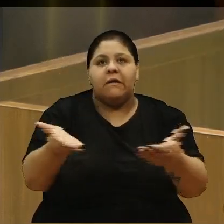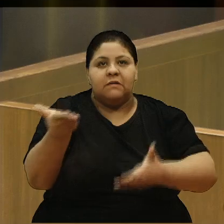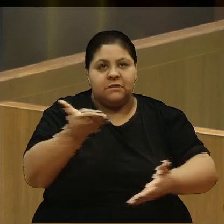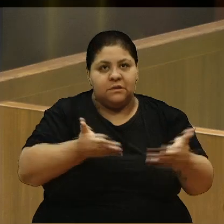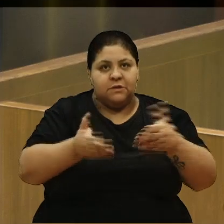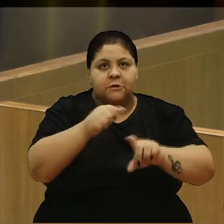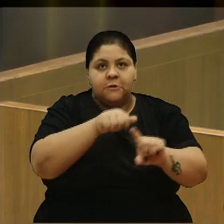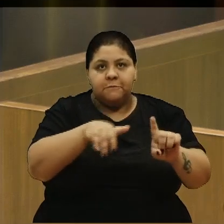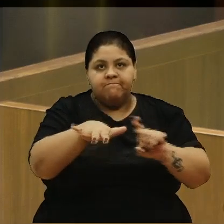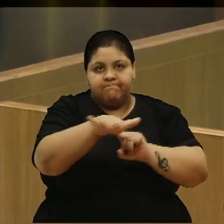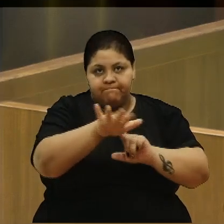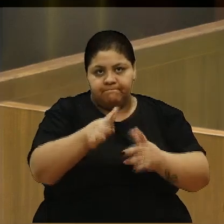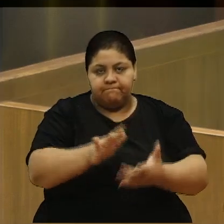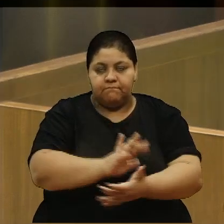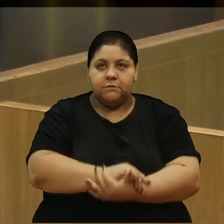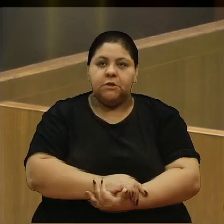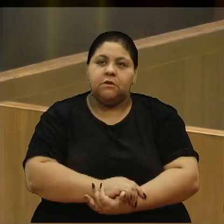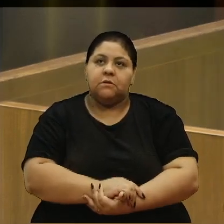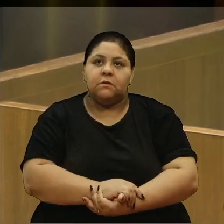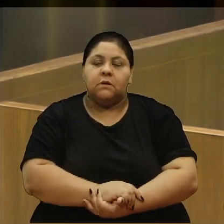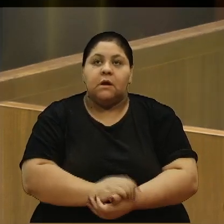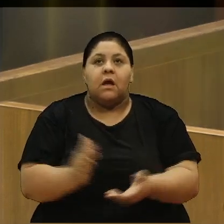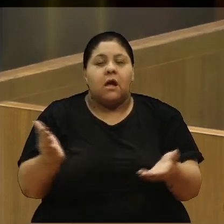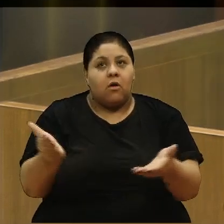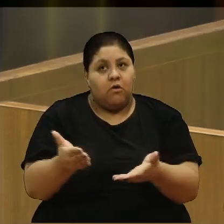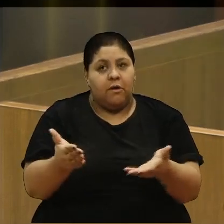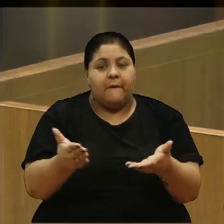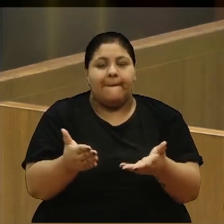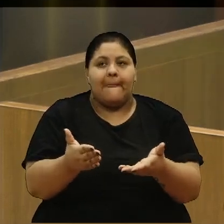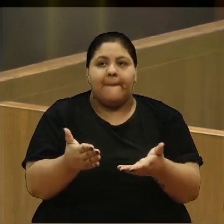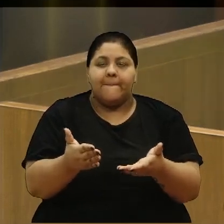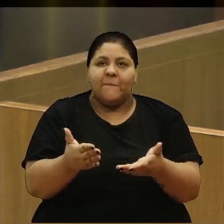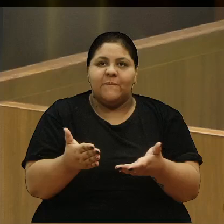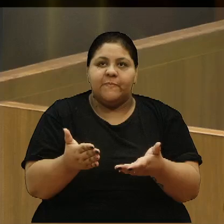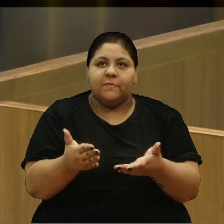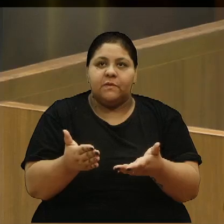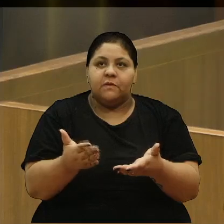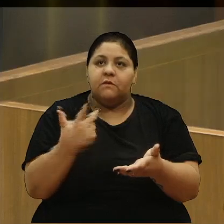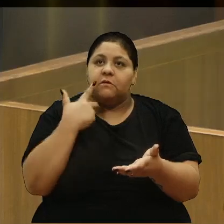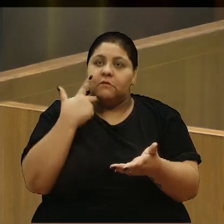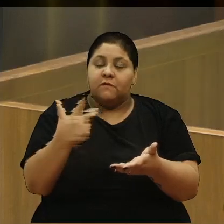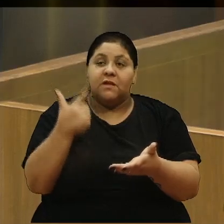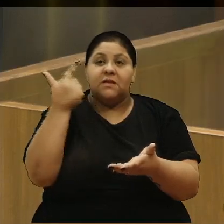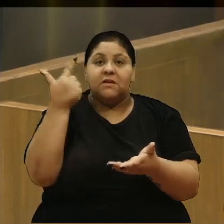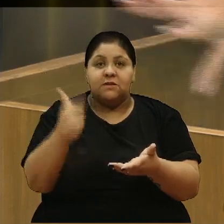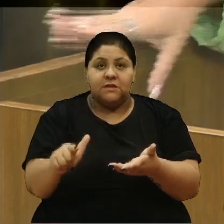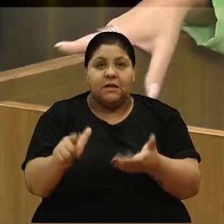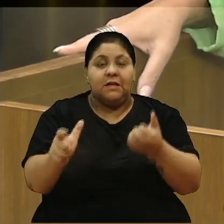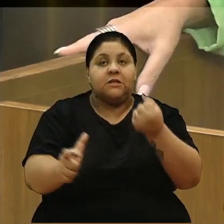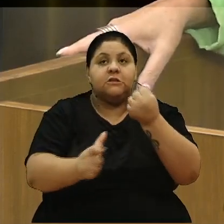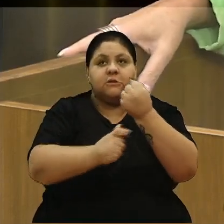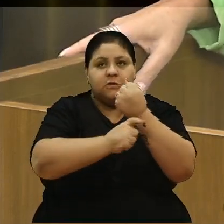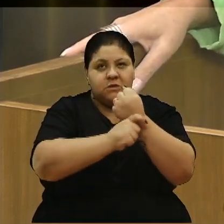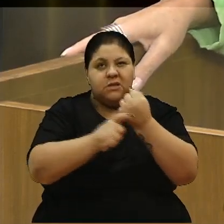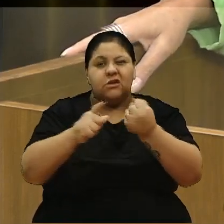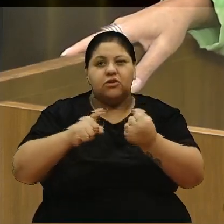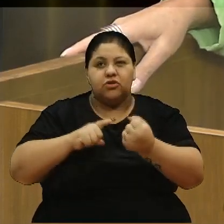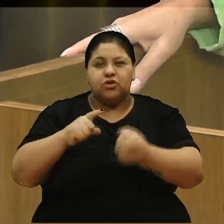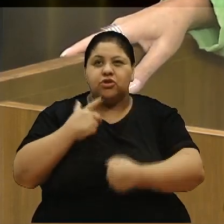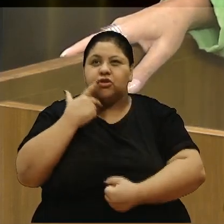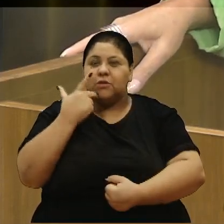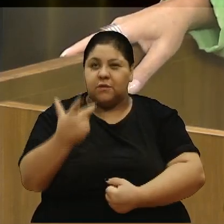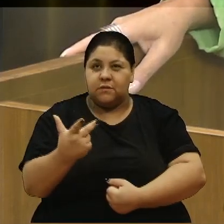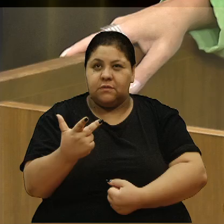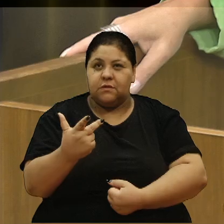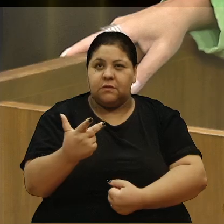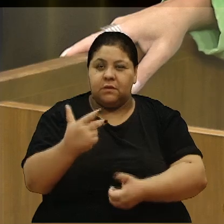a sociedade. Agora, falando aqui de novo da segurança, eu tinha comentado com